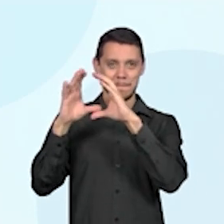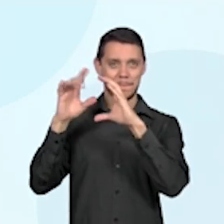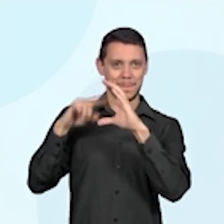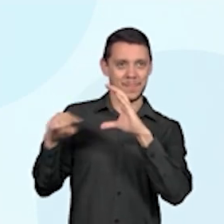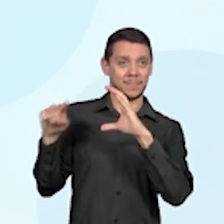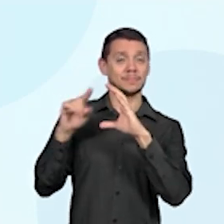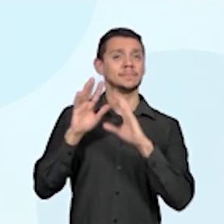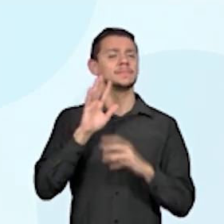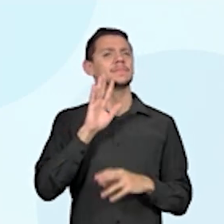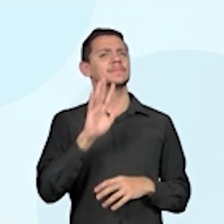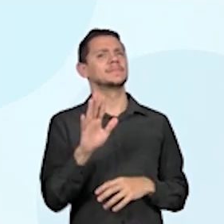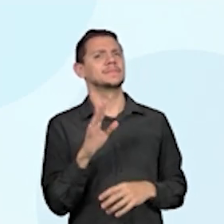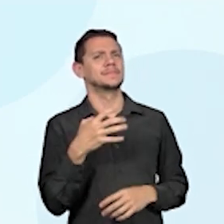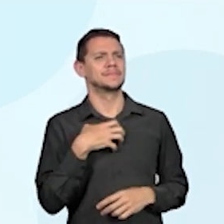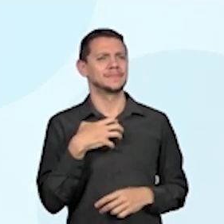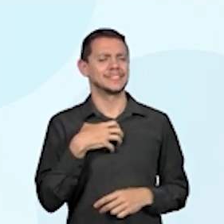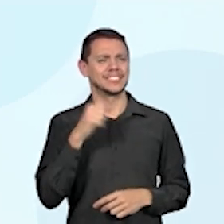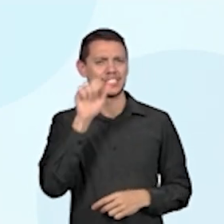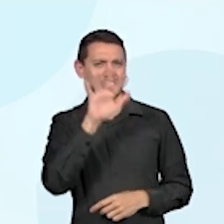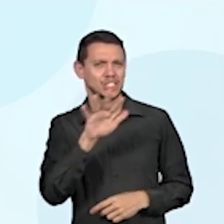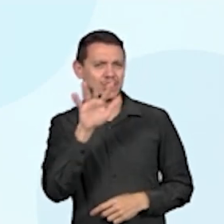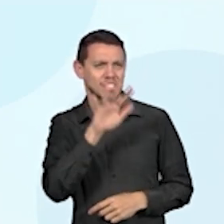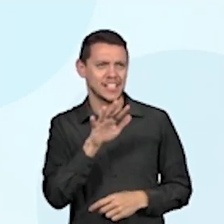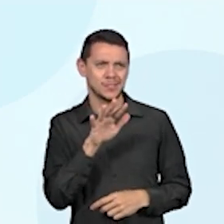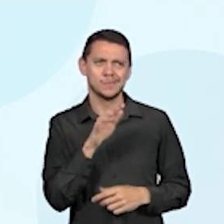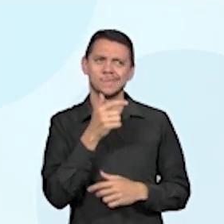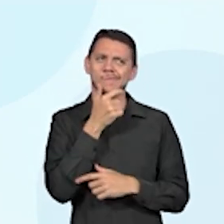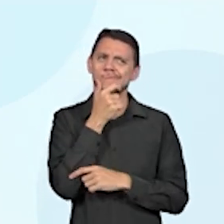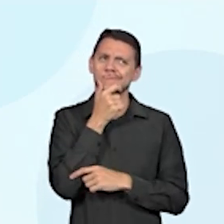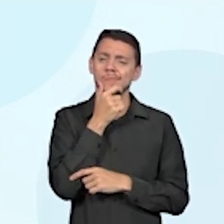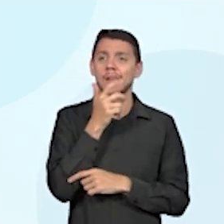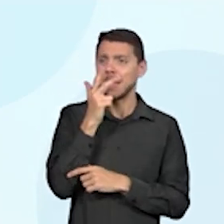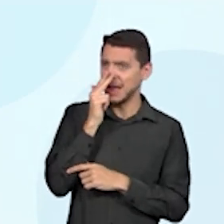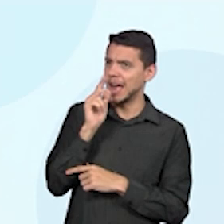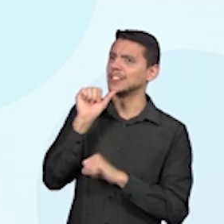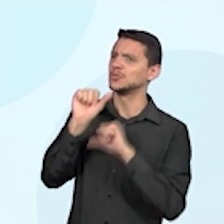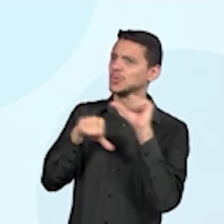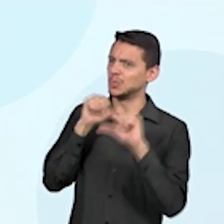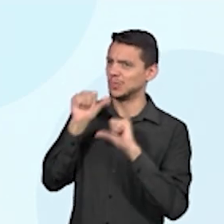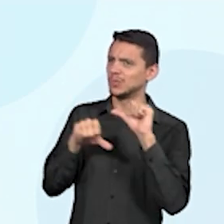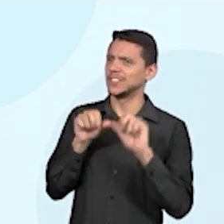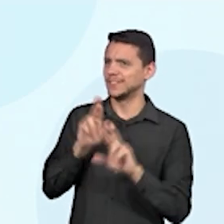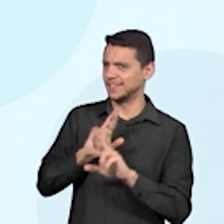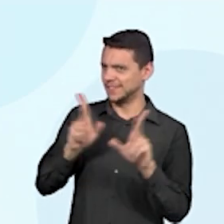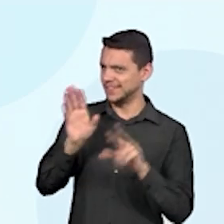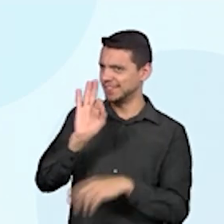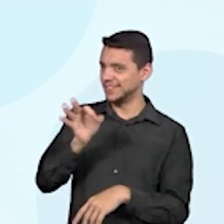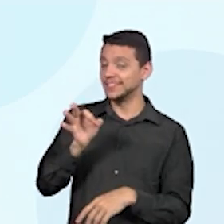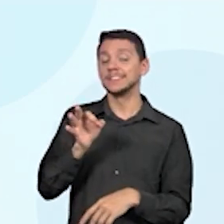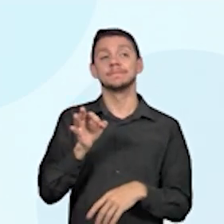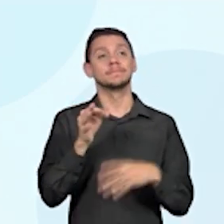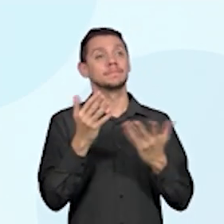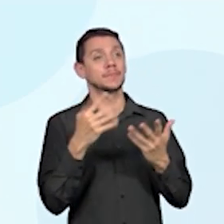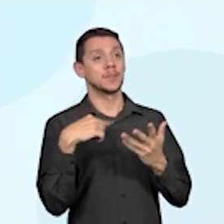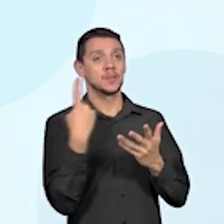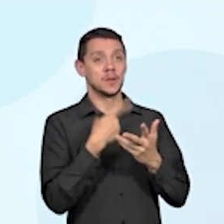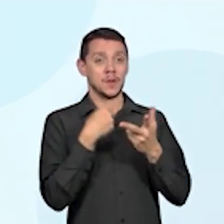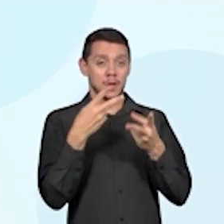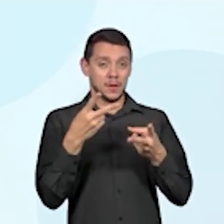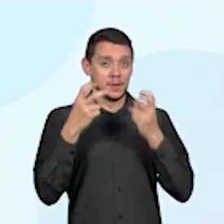essa terminação aí... Eu acho que muda alguma coisa sim, hein? Muda, não é? A gente vai observar na tela